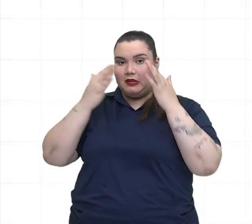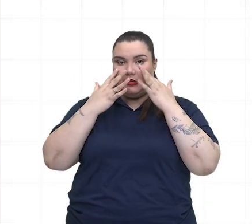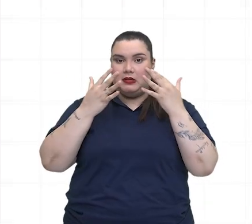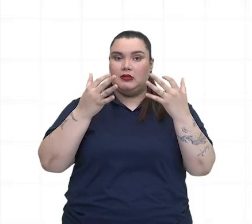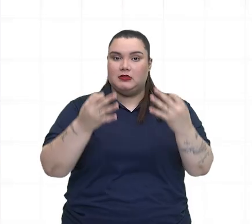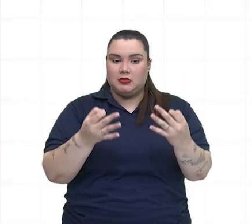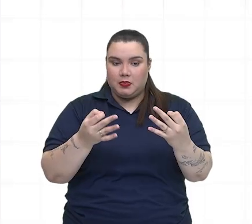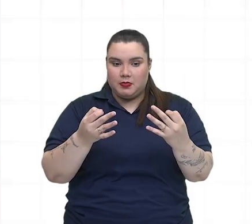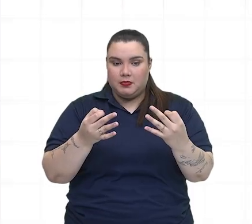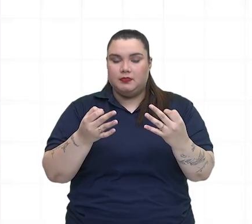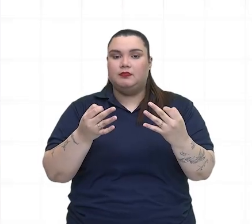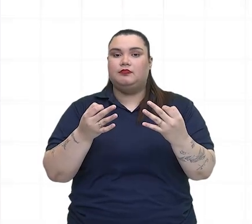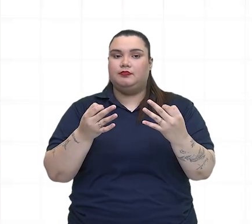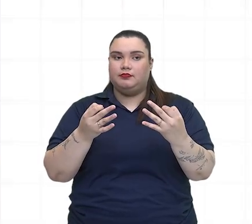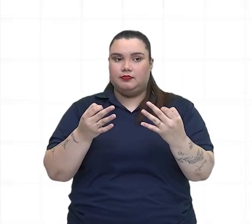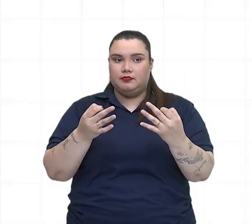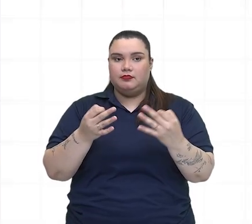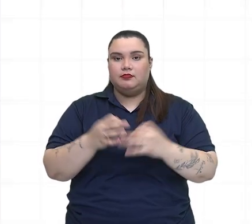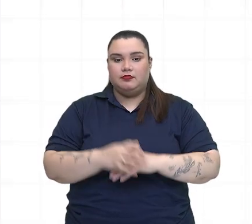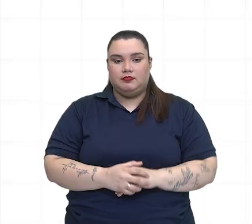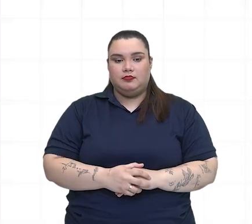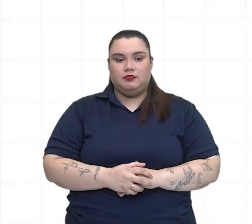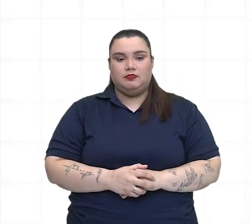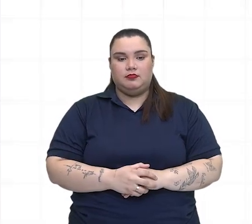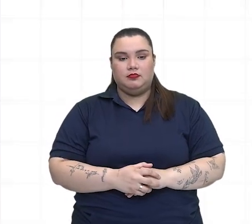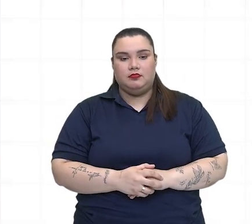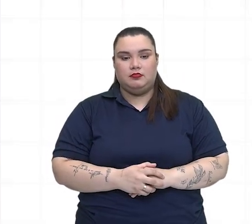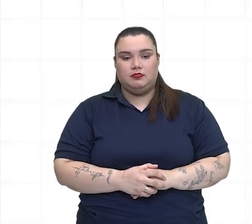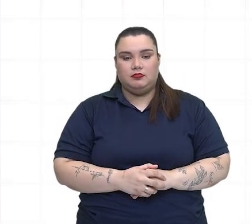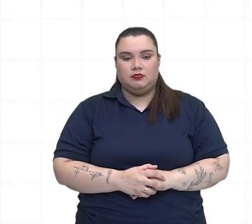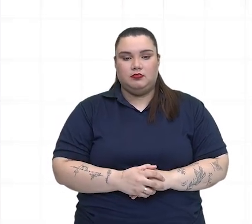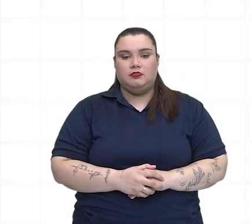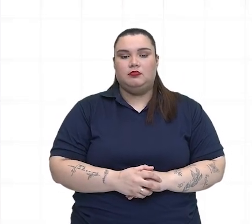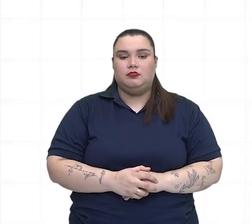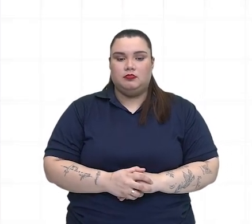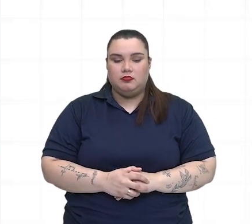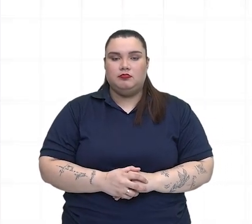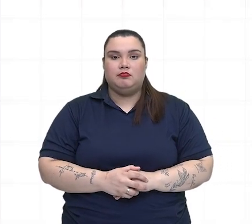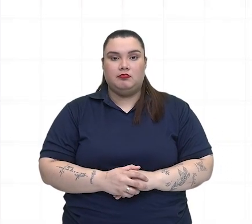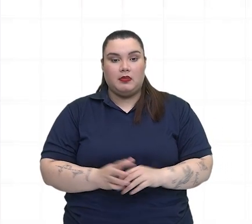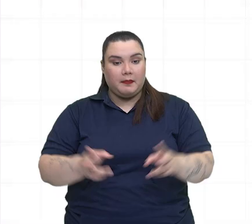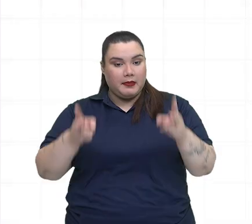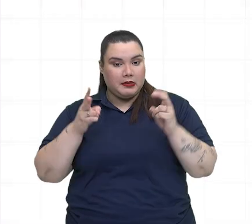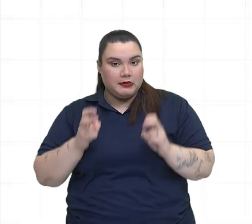povo, quando eu boto o olho, você tem que, olha,